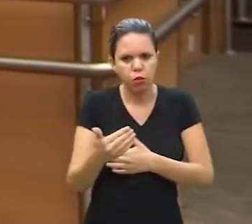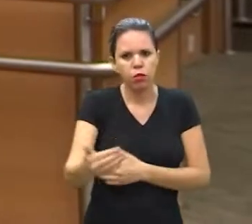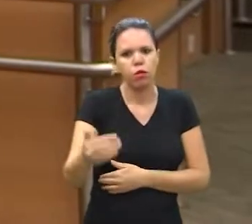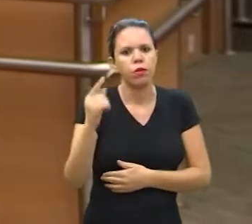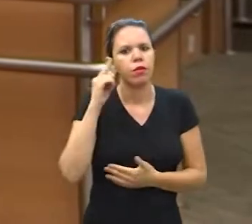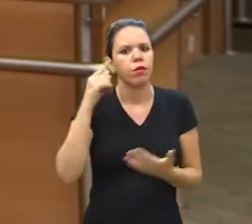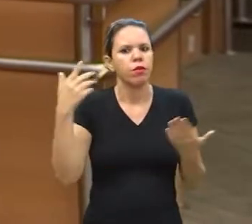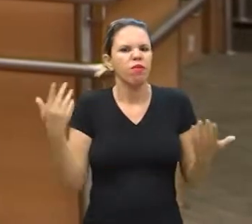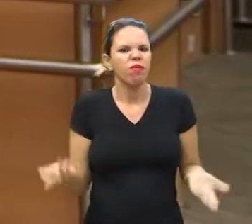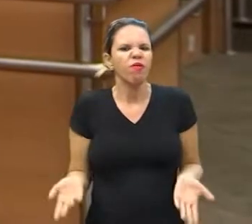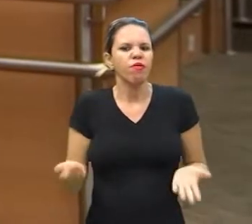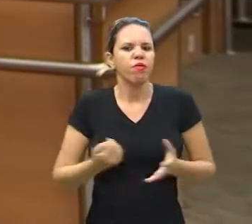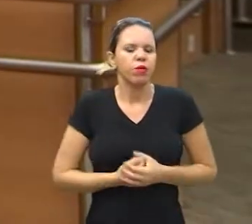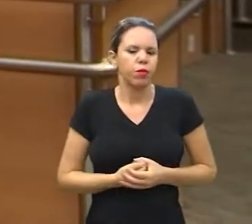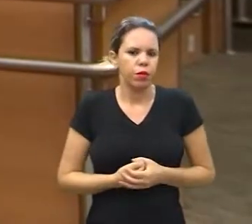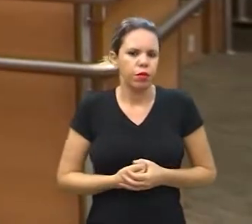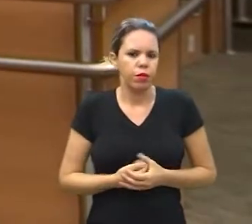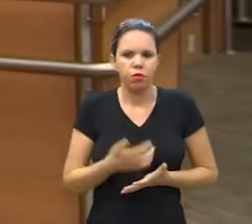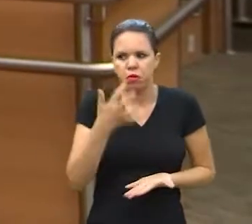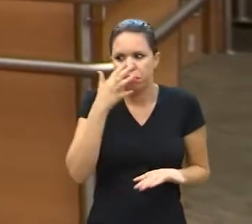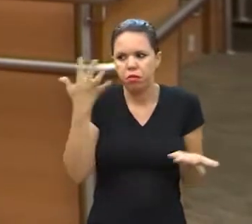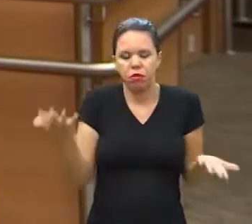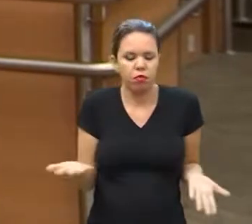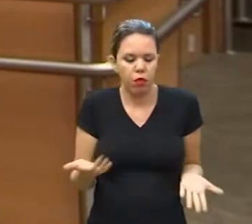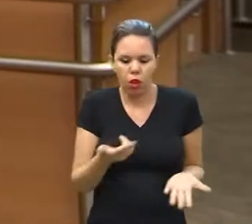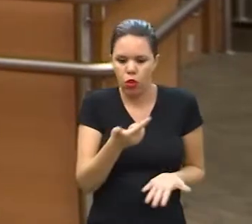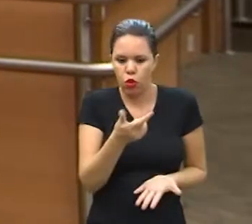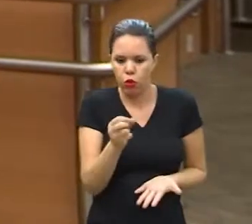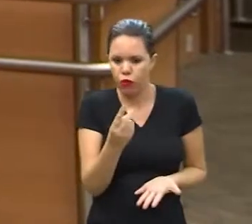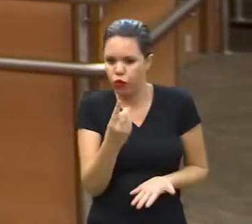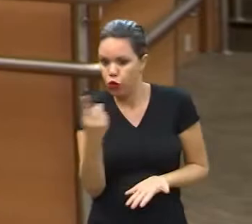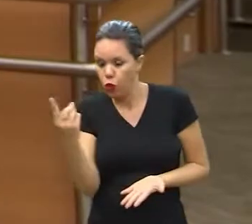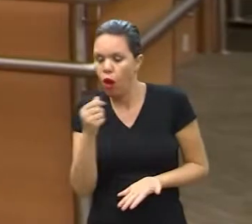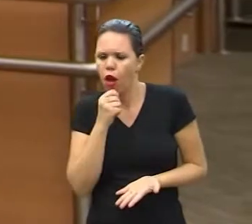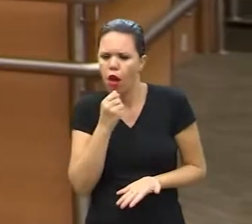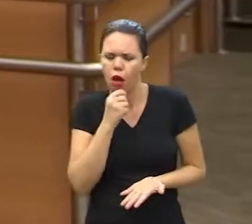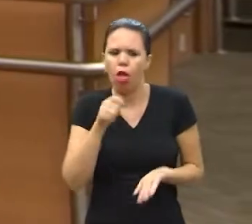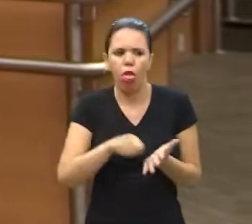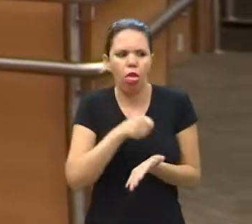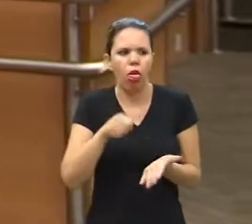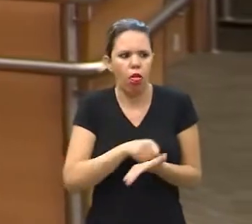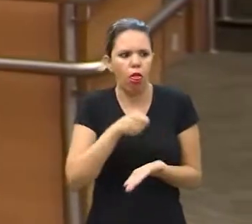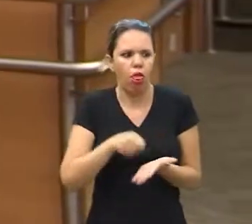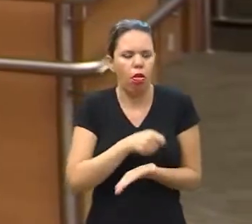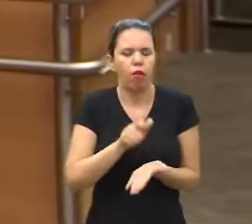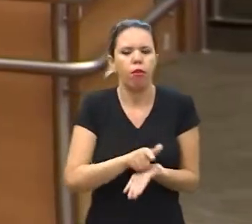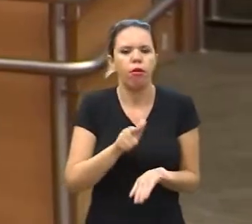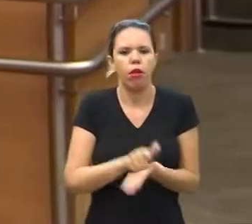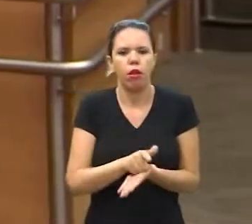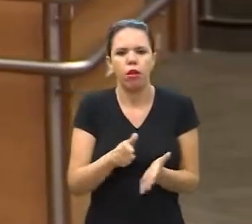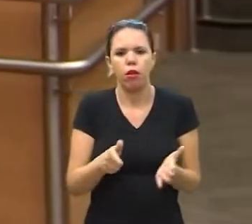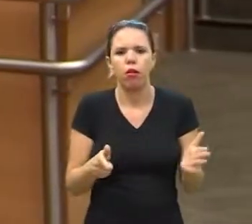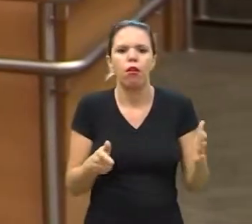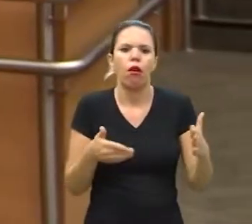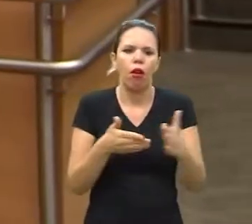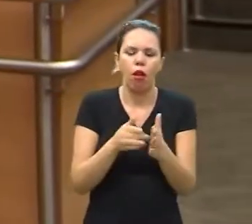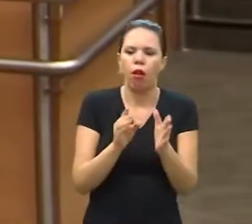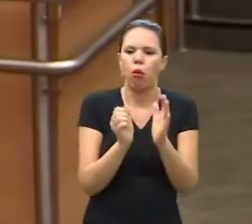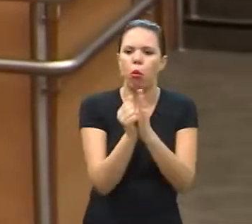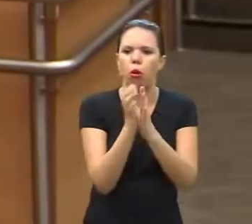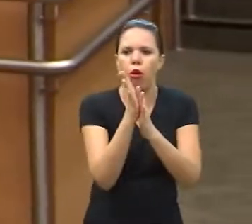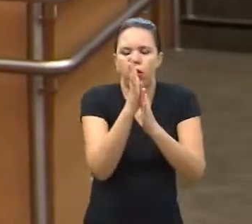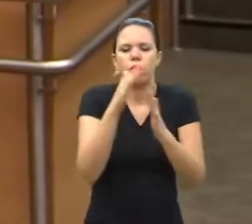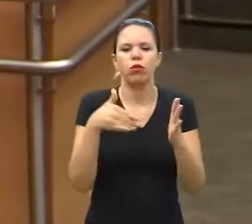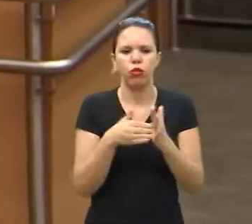dia. E incrível que em 2021 nós ainda temos que assinar muito papel e a burocracia